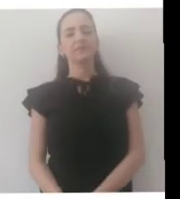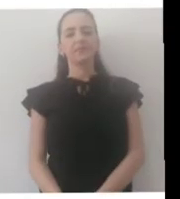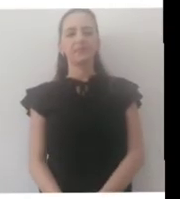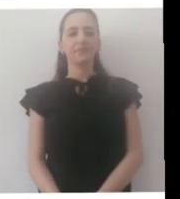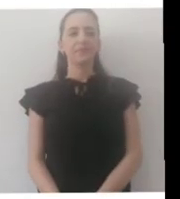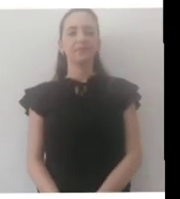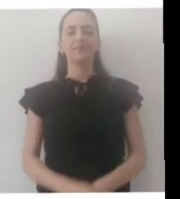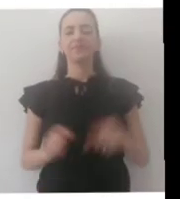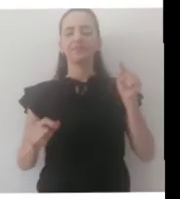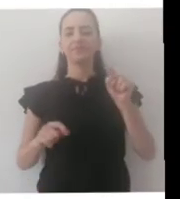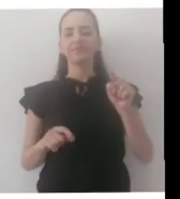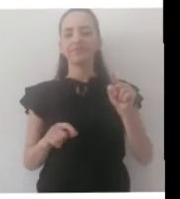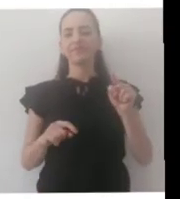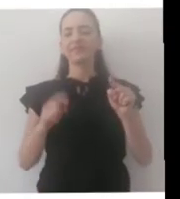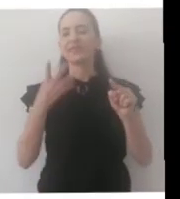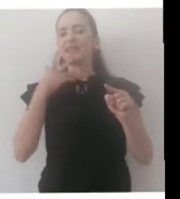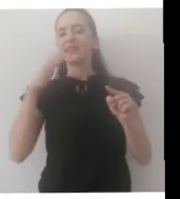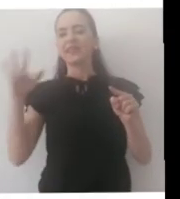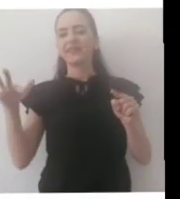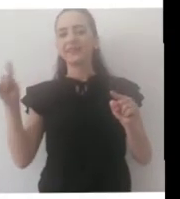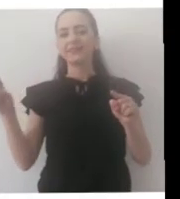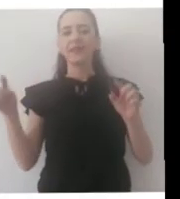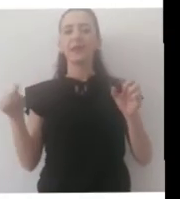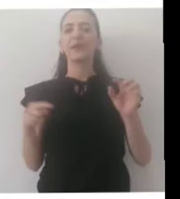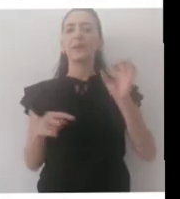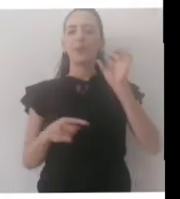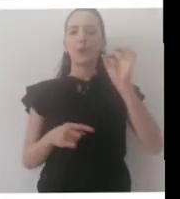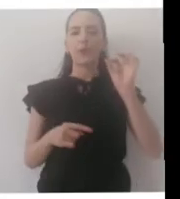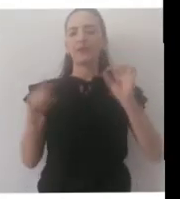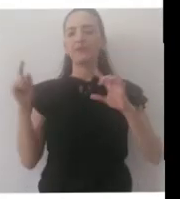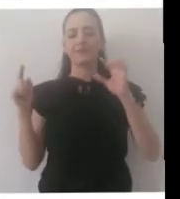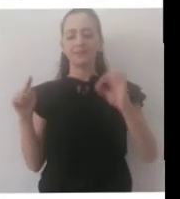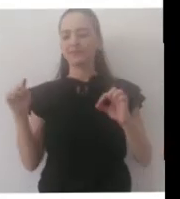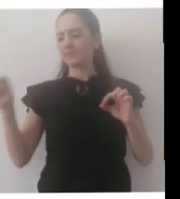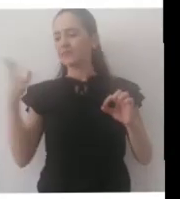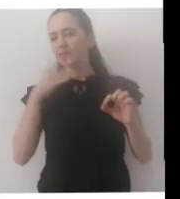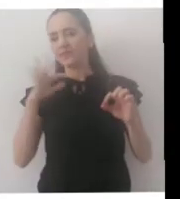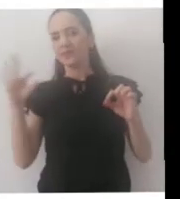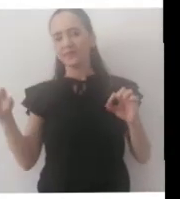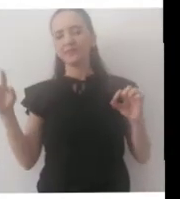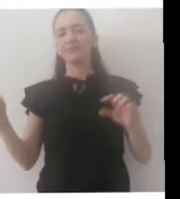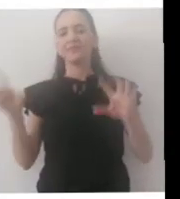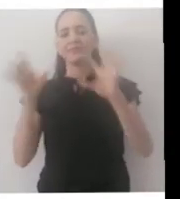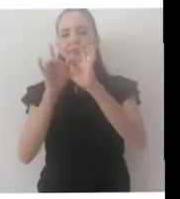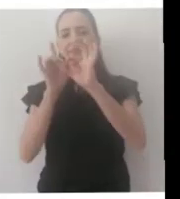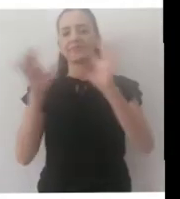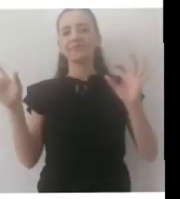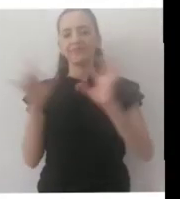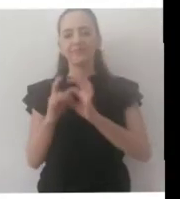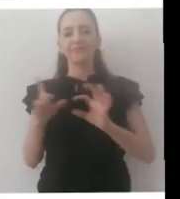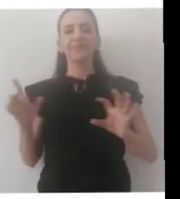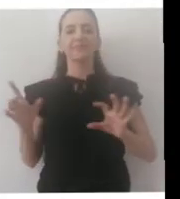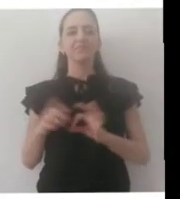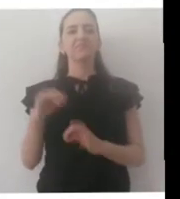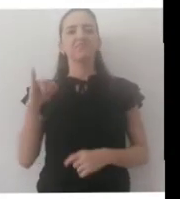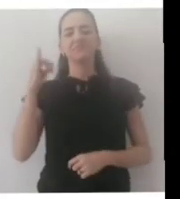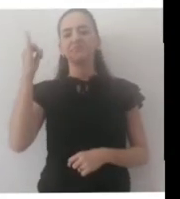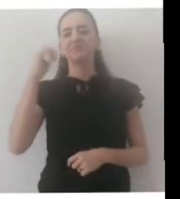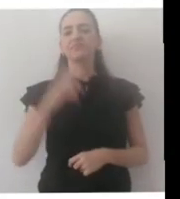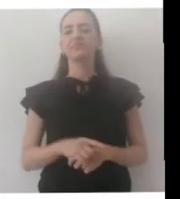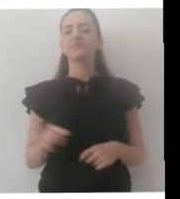Aqui é aquilo que eu falei de correspondência 1 a 1. Para cada criança, uma bolinha. Para cada criança, uma bolinha, que é um tipo de relação